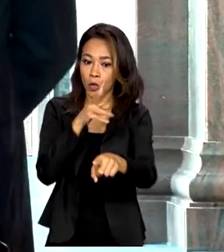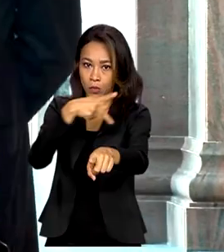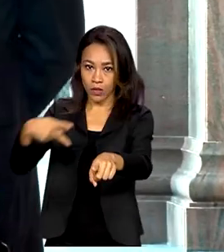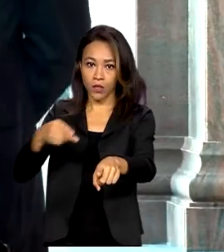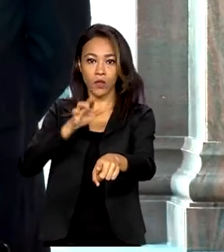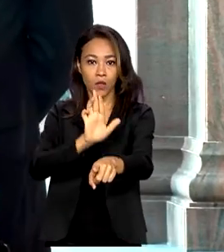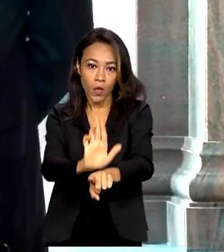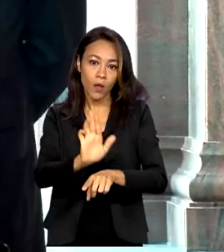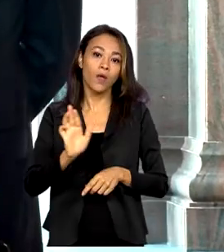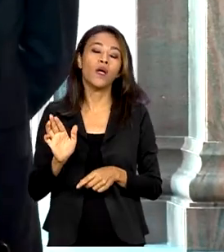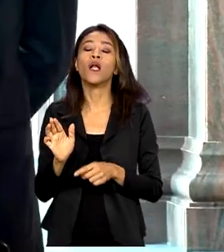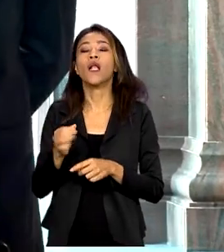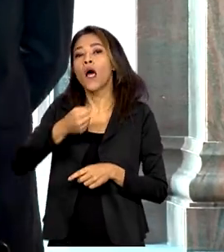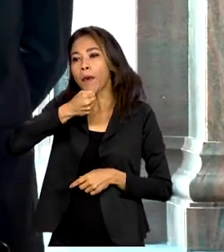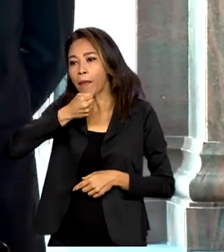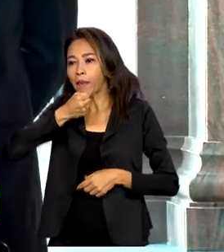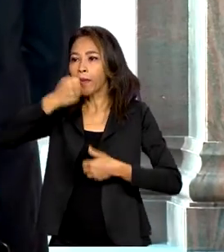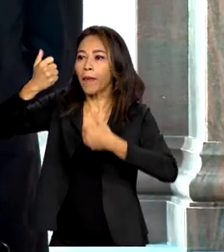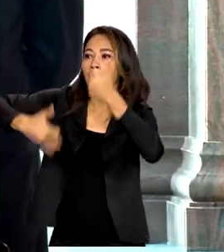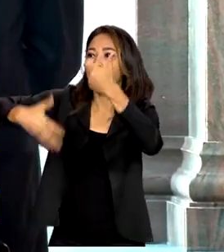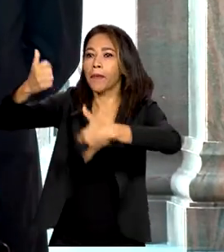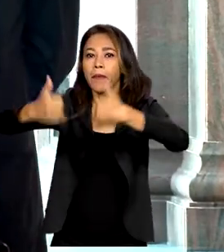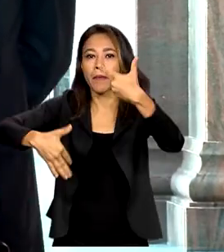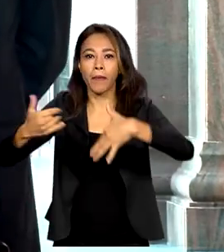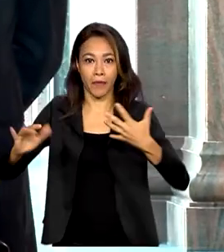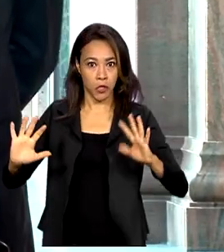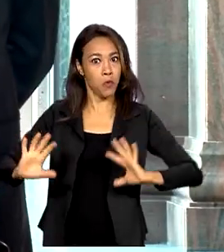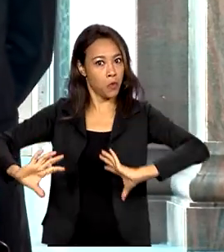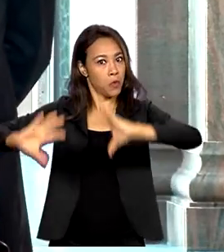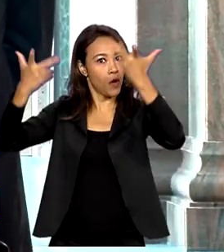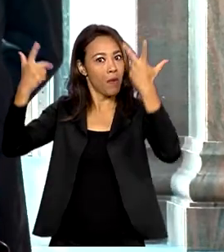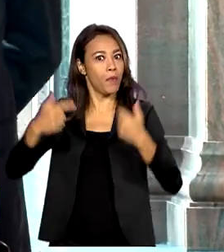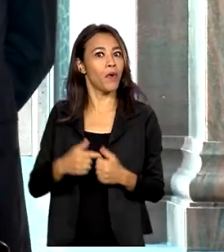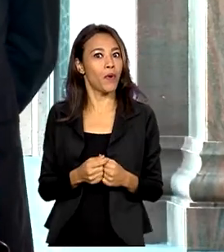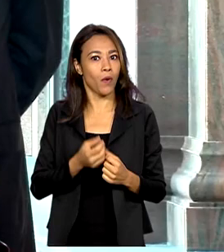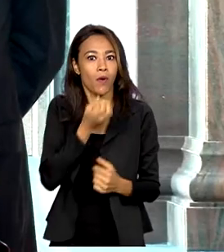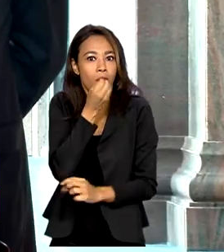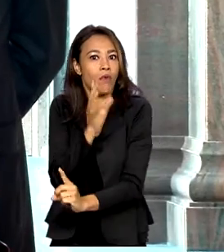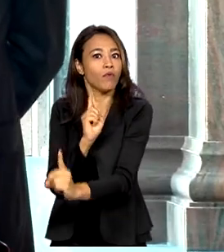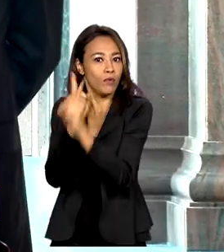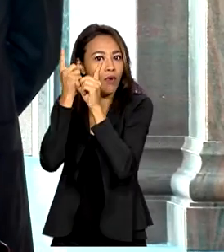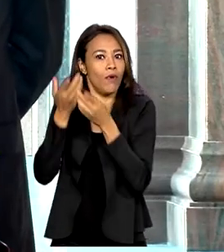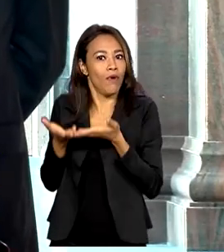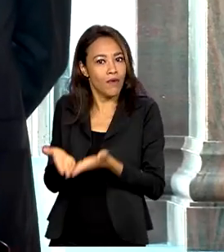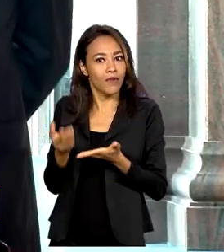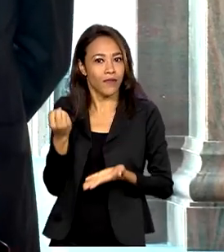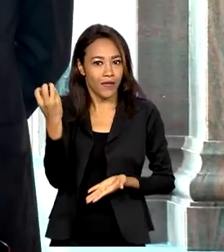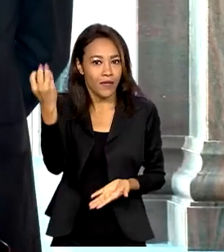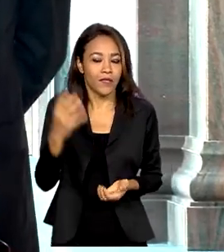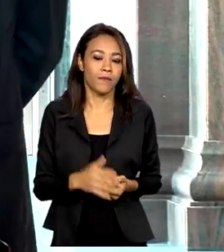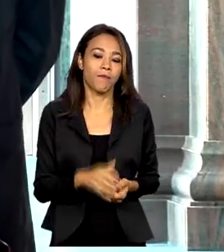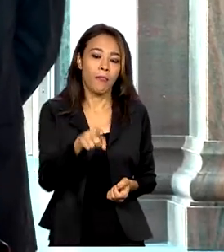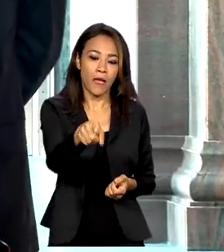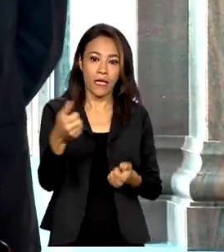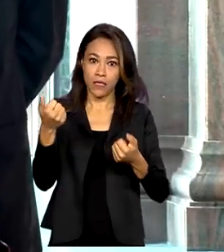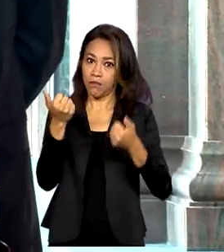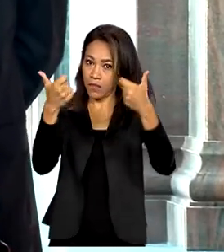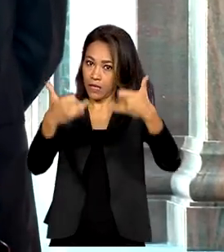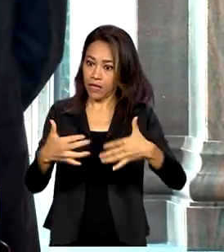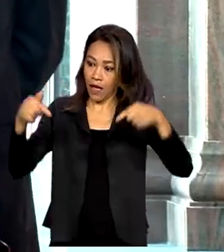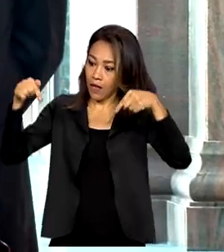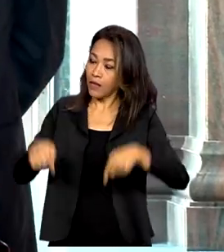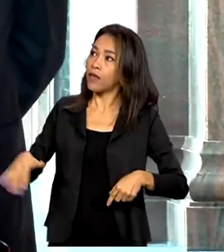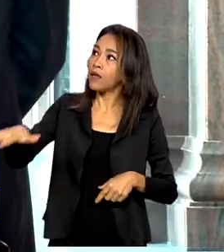da Silva falou com a imprensa e comemorou os resultados da viagem. Aqui nos Emirados Árabes